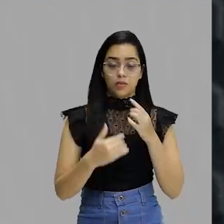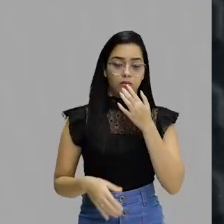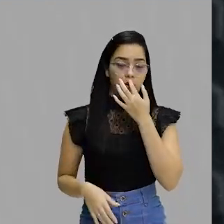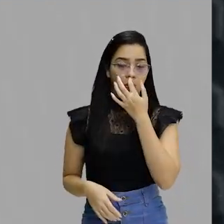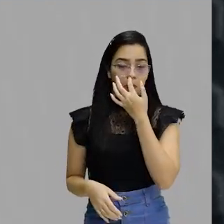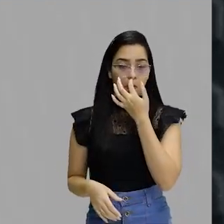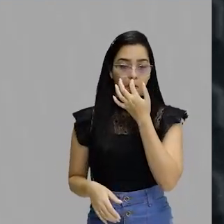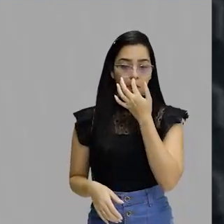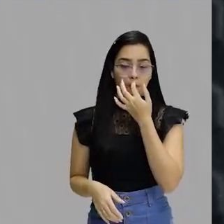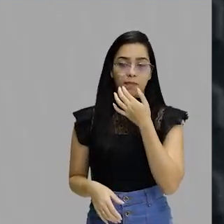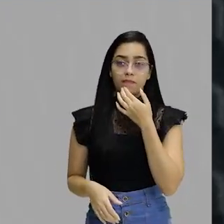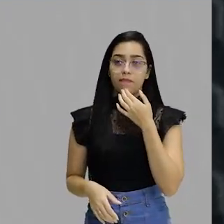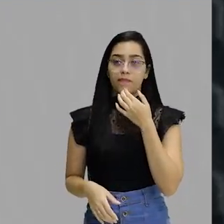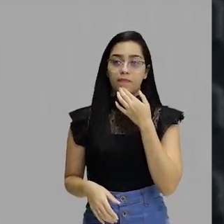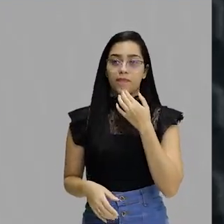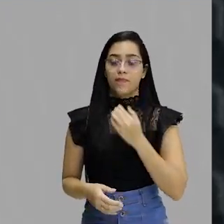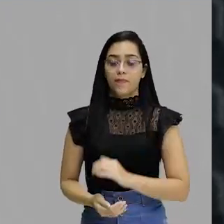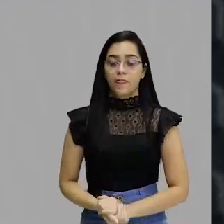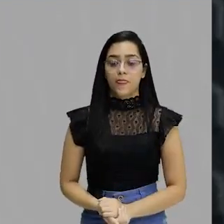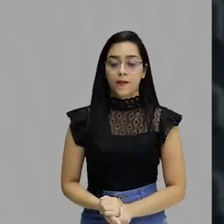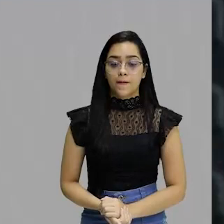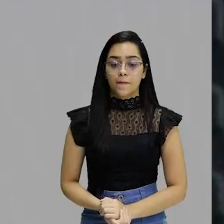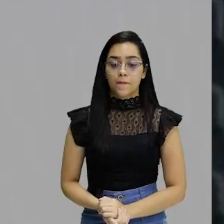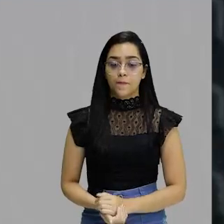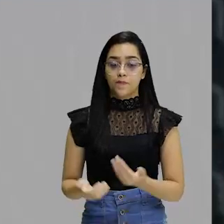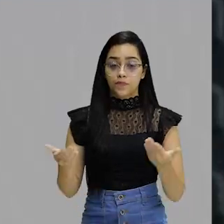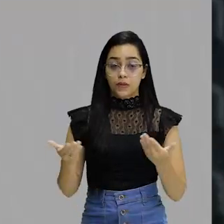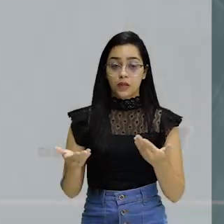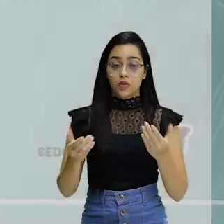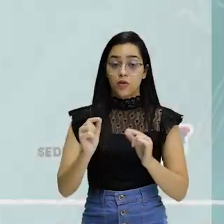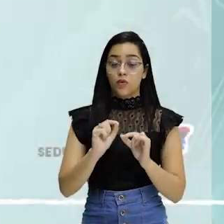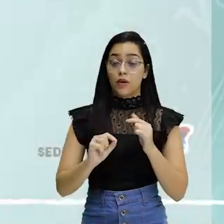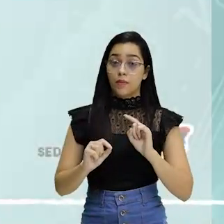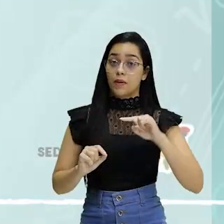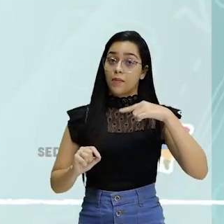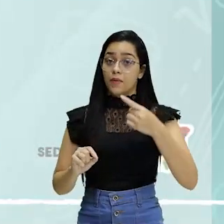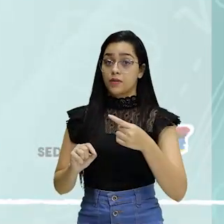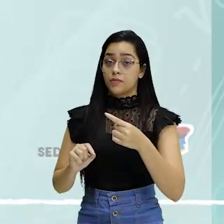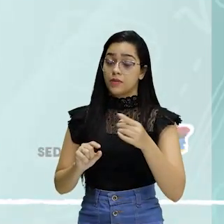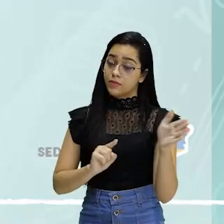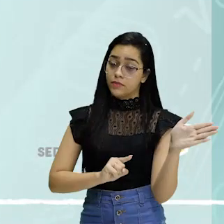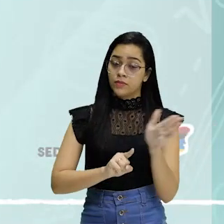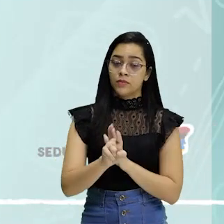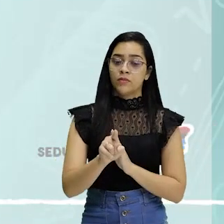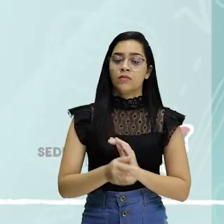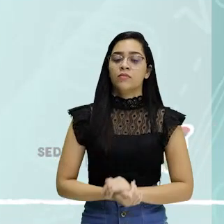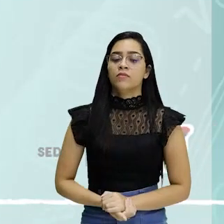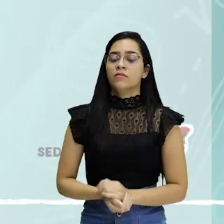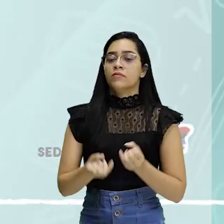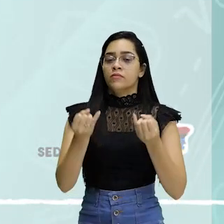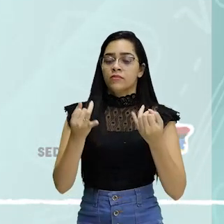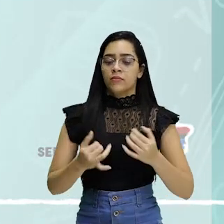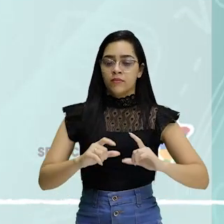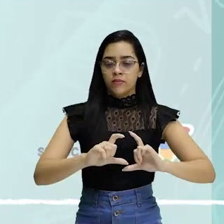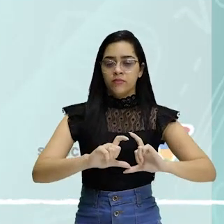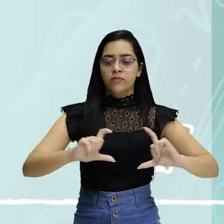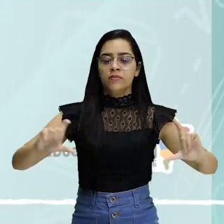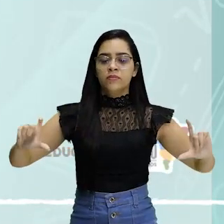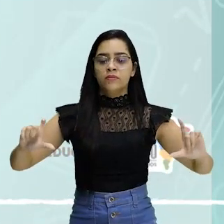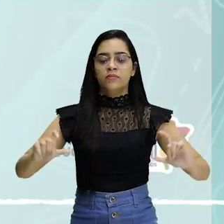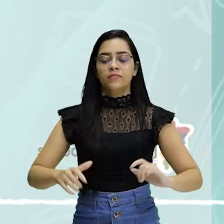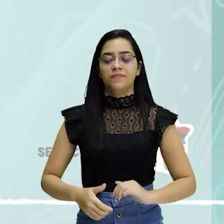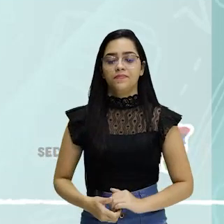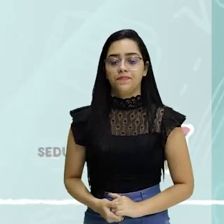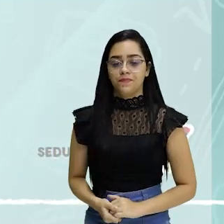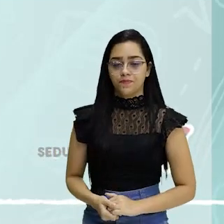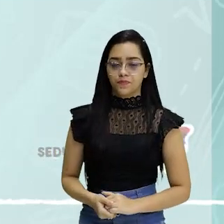pessoal? Então, é isso. Vamos agora para a próxima questão. Ela diz o seguinte, ó. A